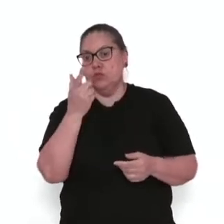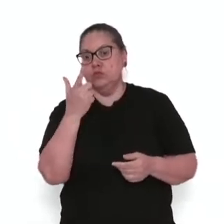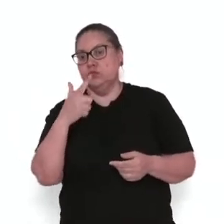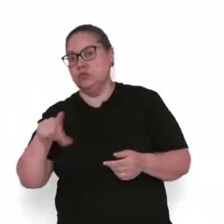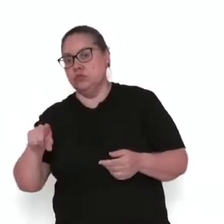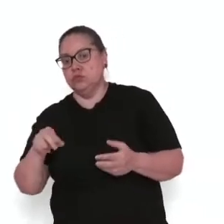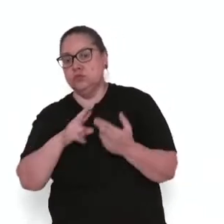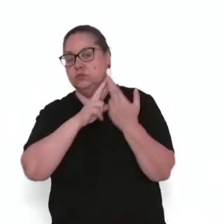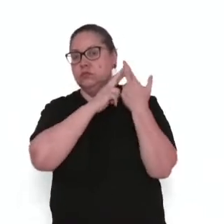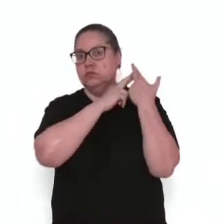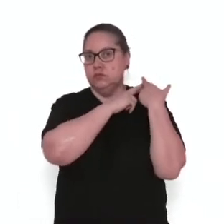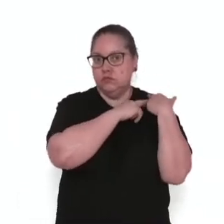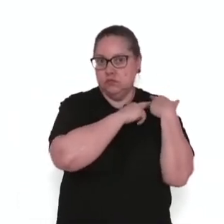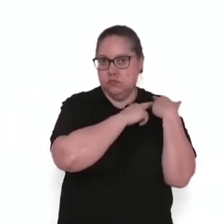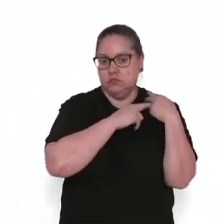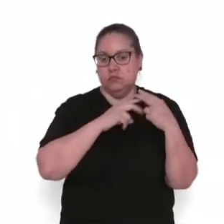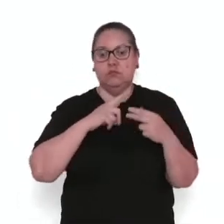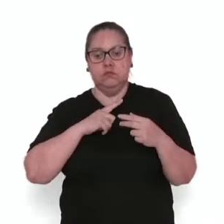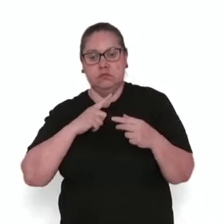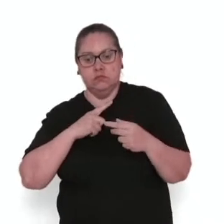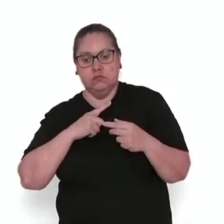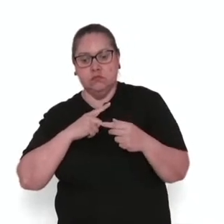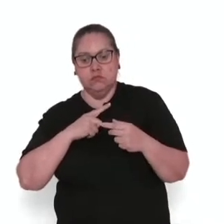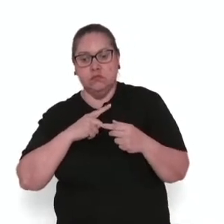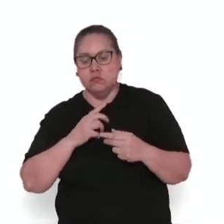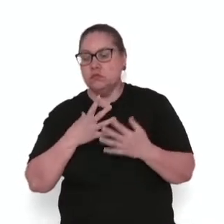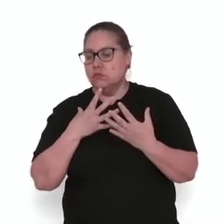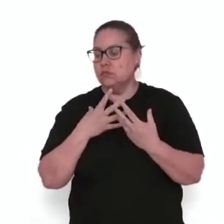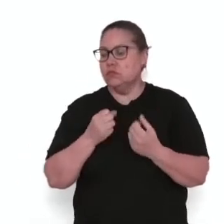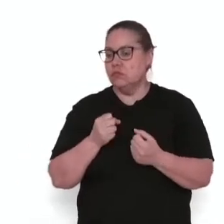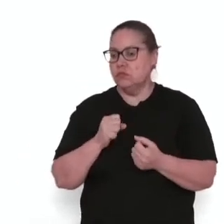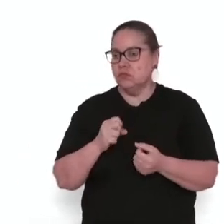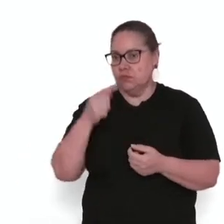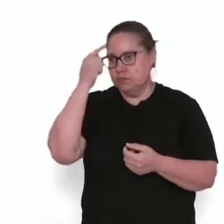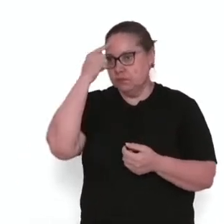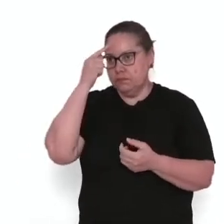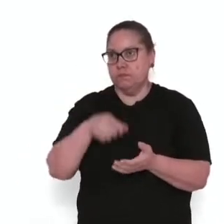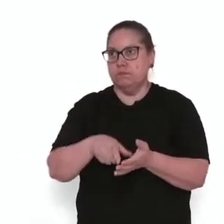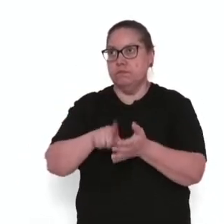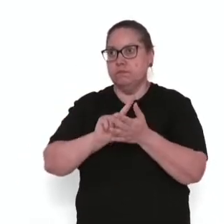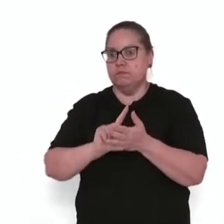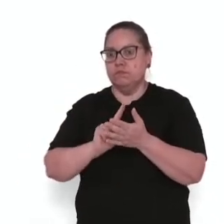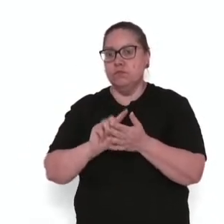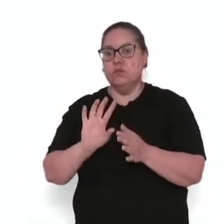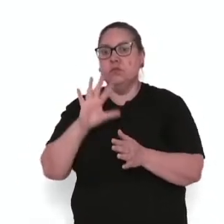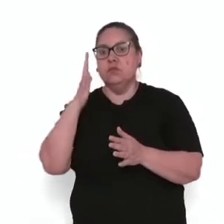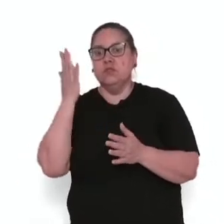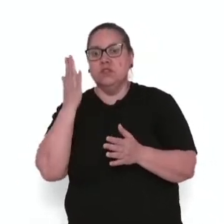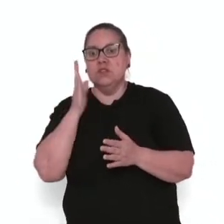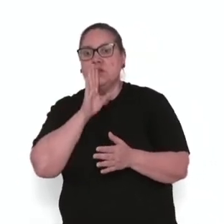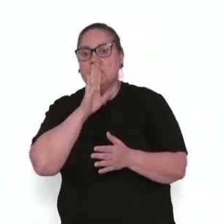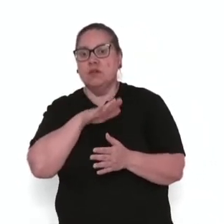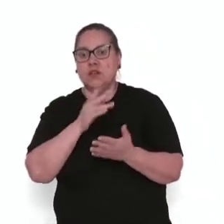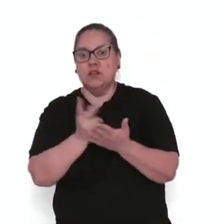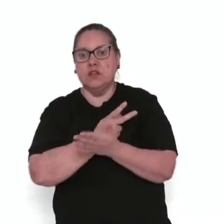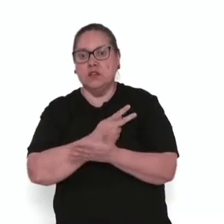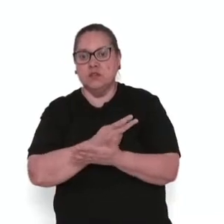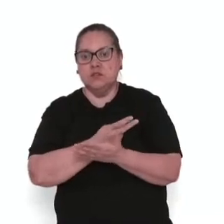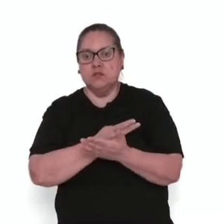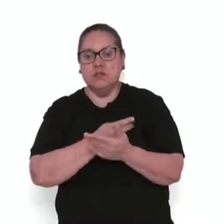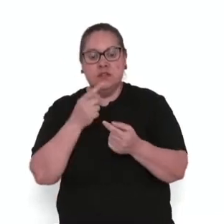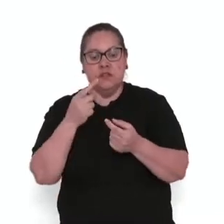mais produtivos. E a responsabilidade? É a obrigação de responder pelas